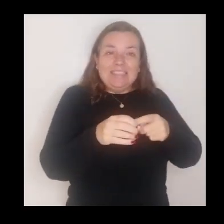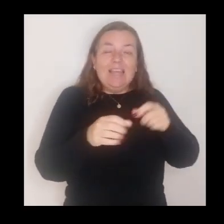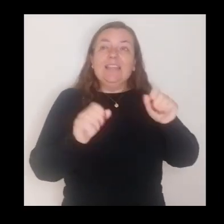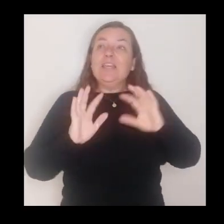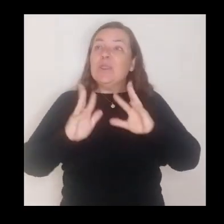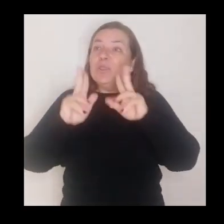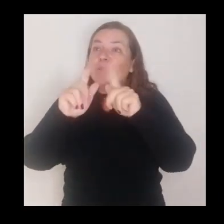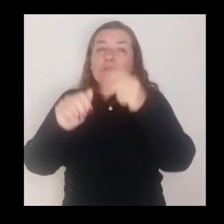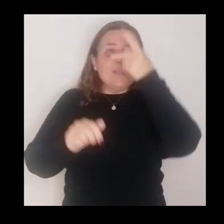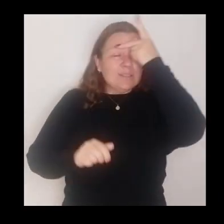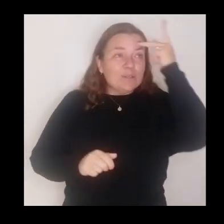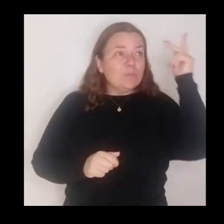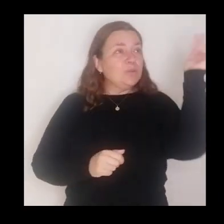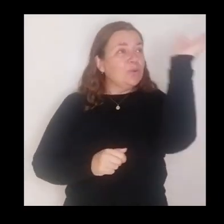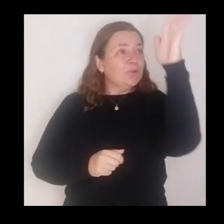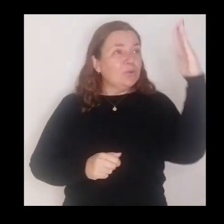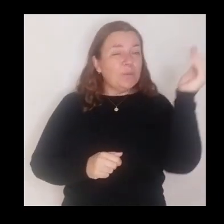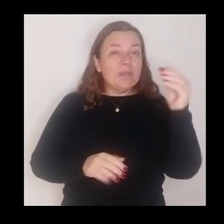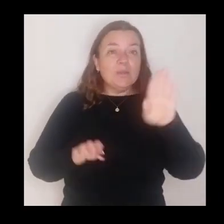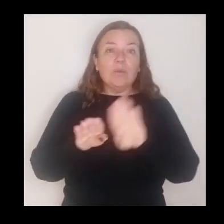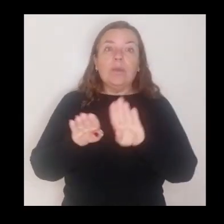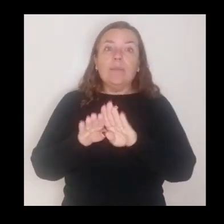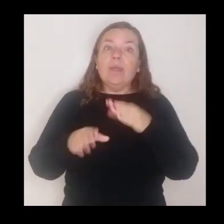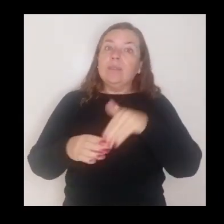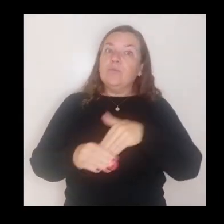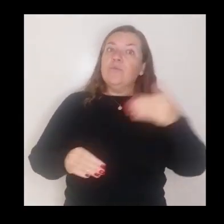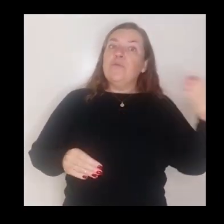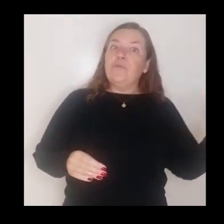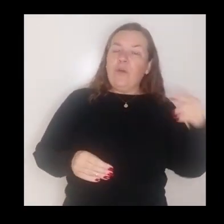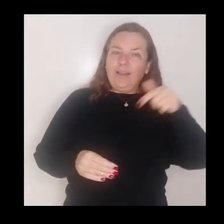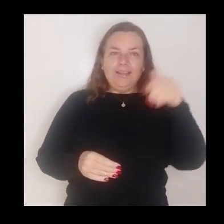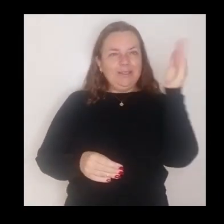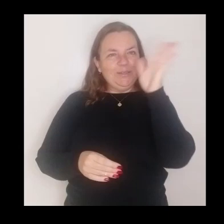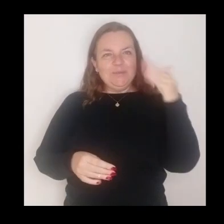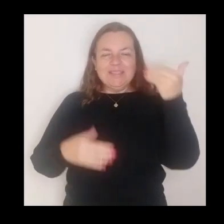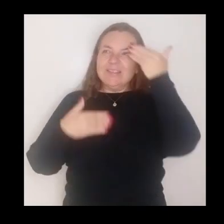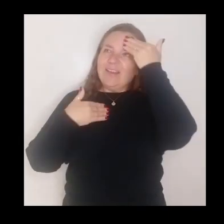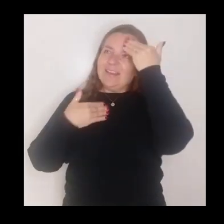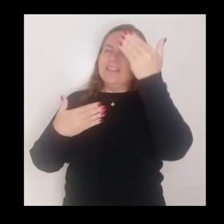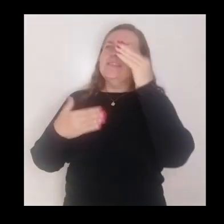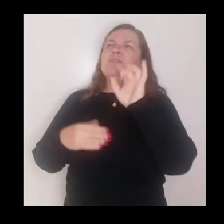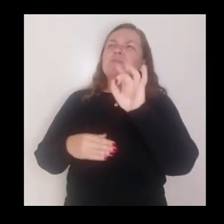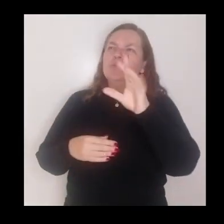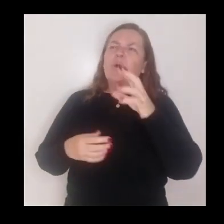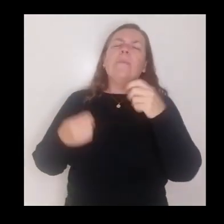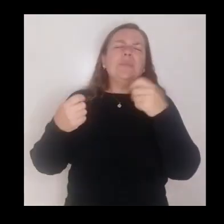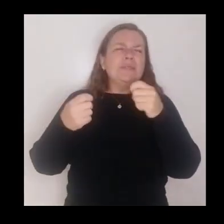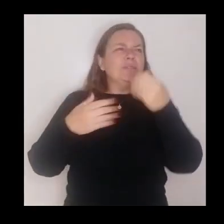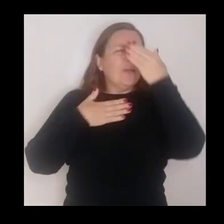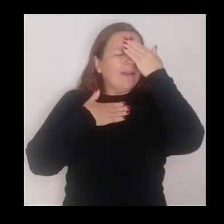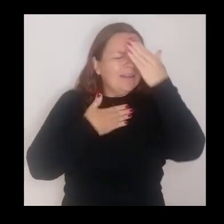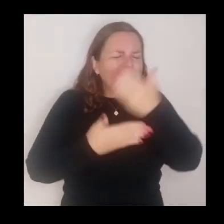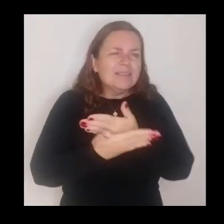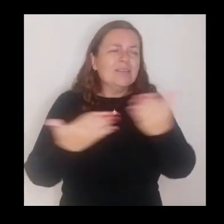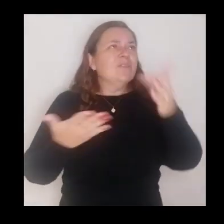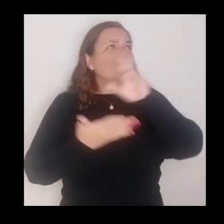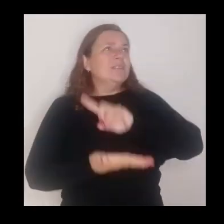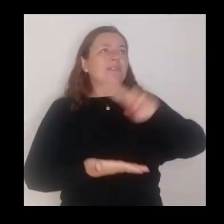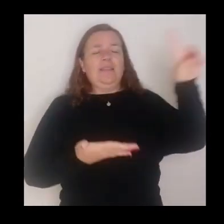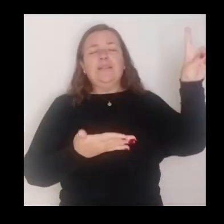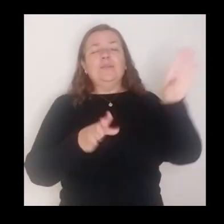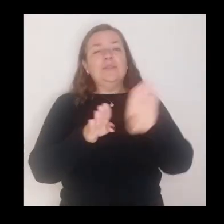do Brasil e de algumas pessoas até do exterior, graças a Deus, eu só tenho que agradecer a vocês e a